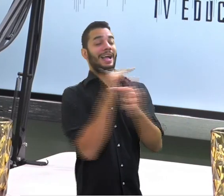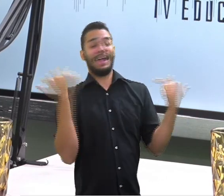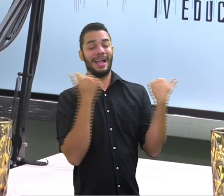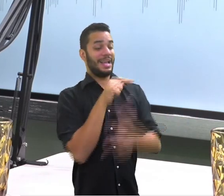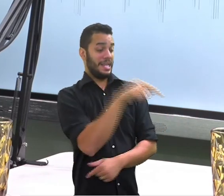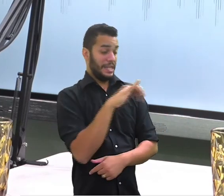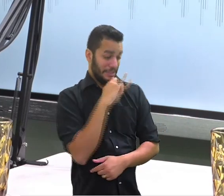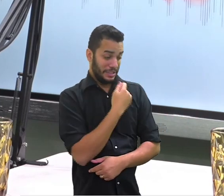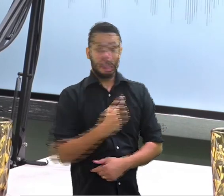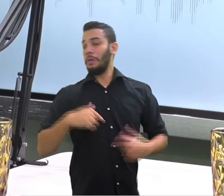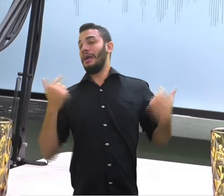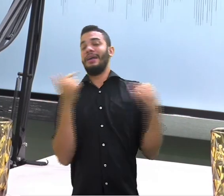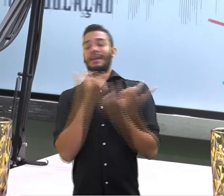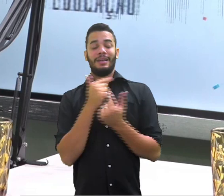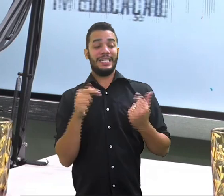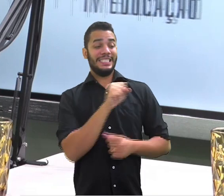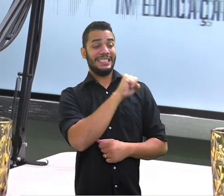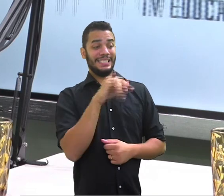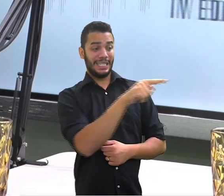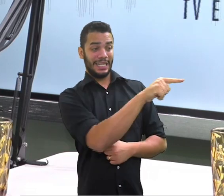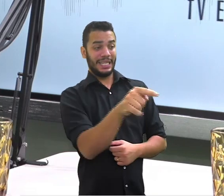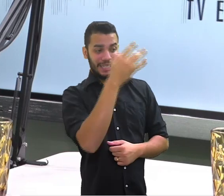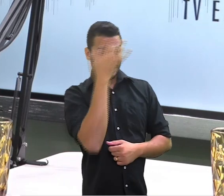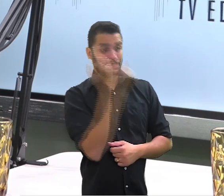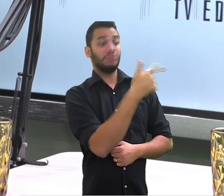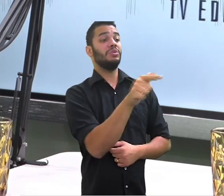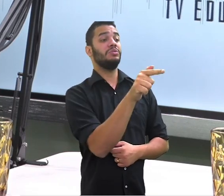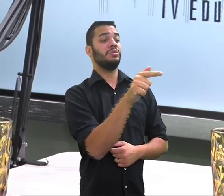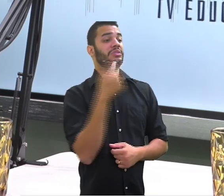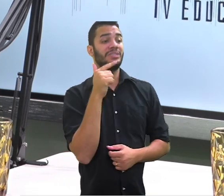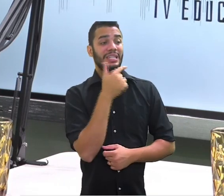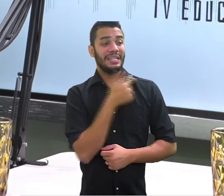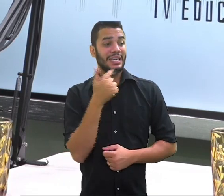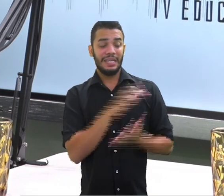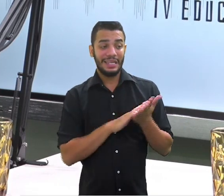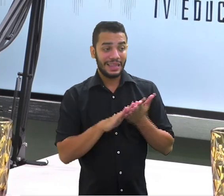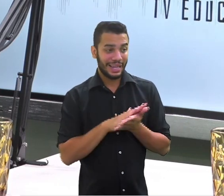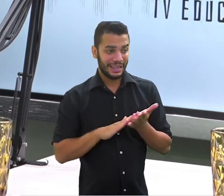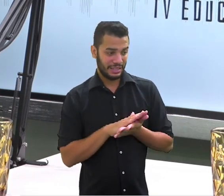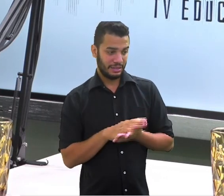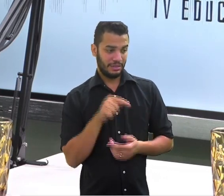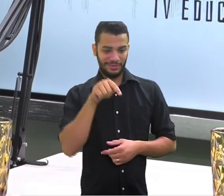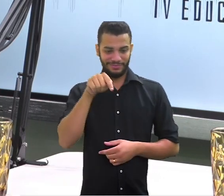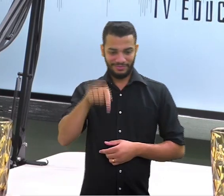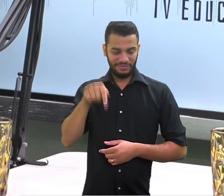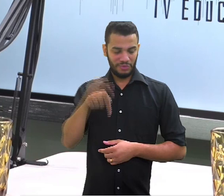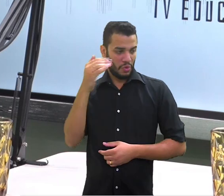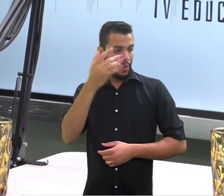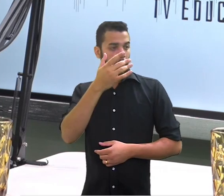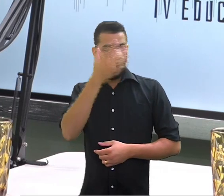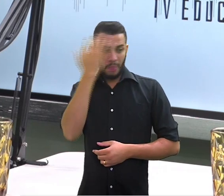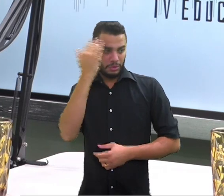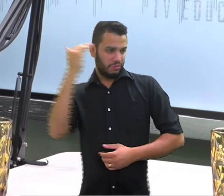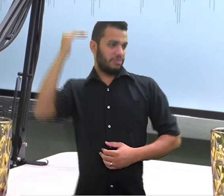também. Porque de uma forma indireta, você que sorri e aplaude também está cometendo violência. Porque aquela pessoa que está sendo ofendida